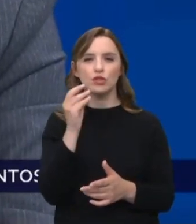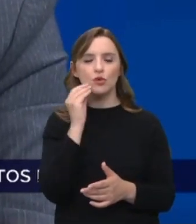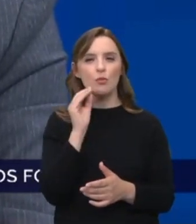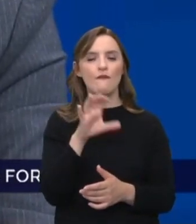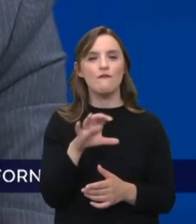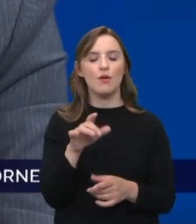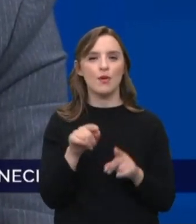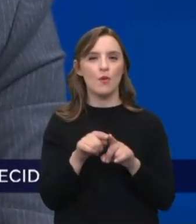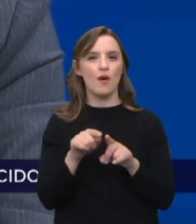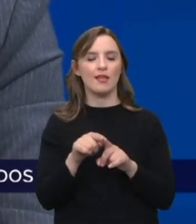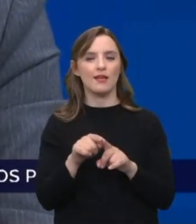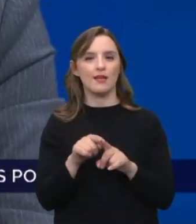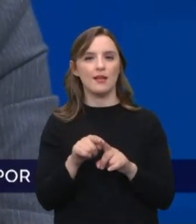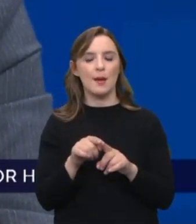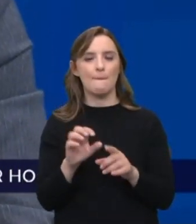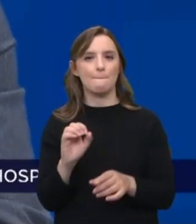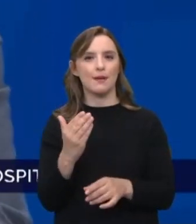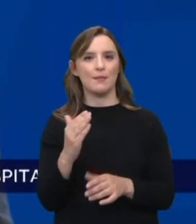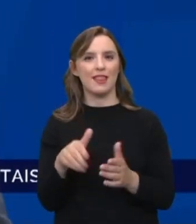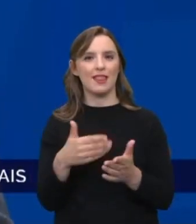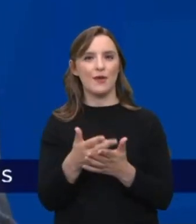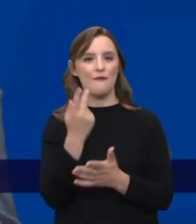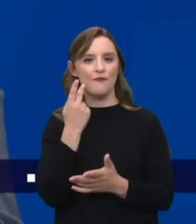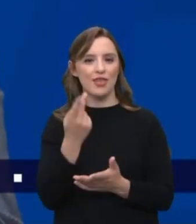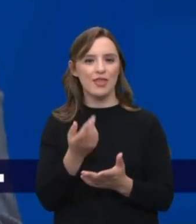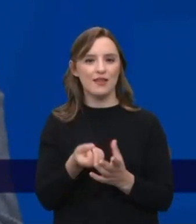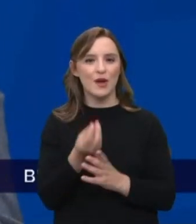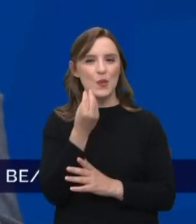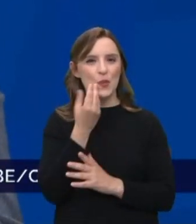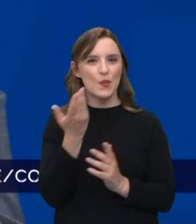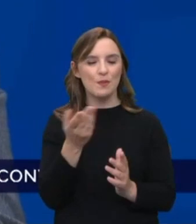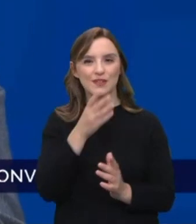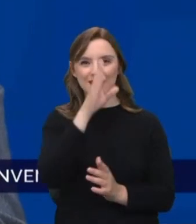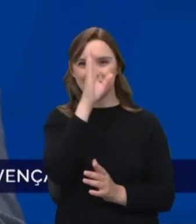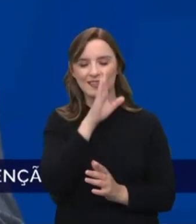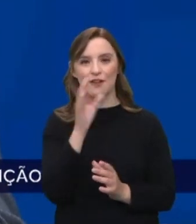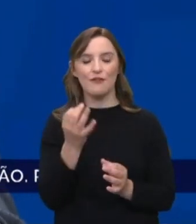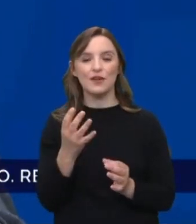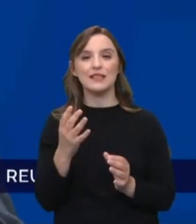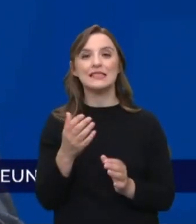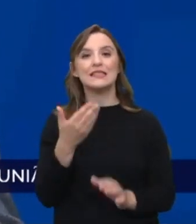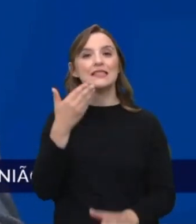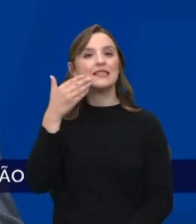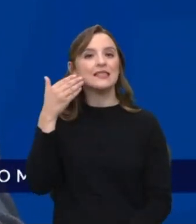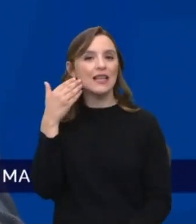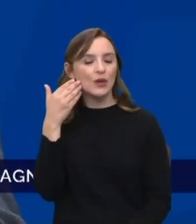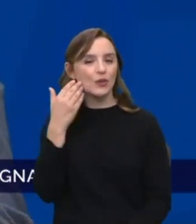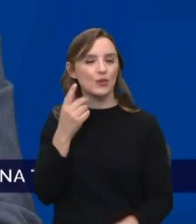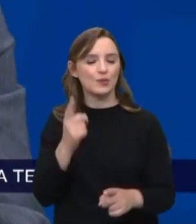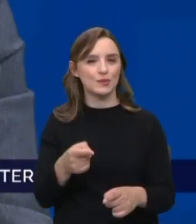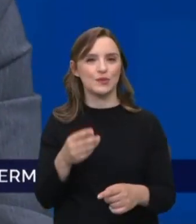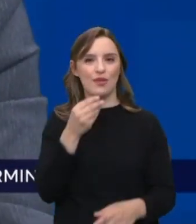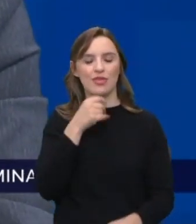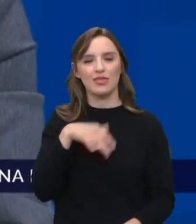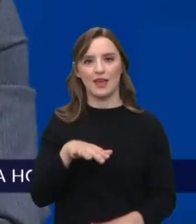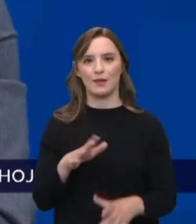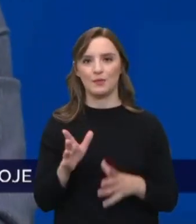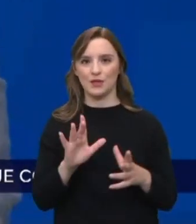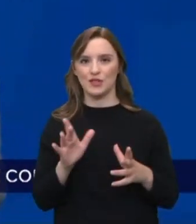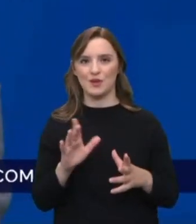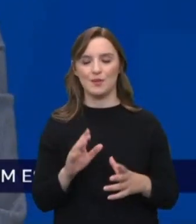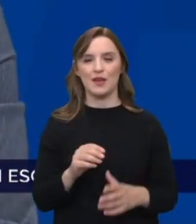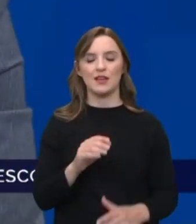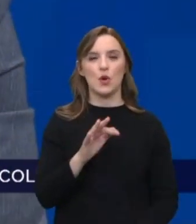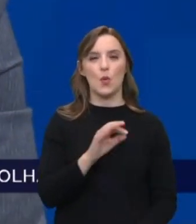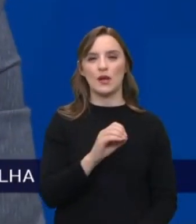primeiros blocos que deram depois a origem à vida. Sabemos que os primeiros blocos apareceram muito cedo na história da Terra. Cerca dos 400, 700 milhões de